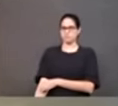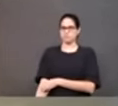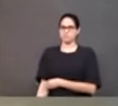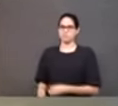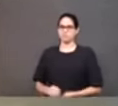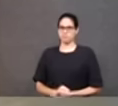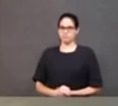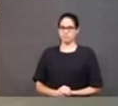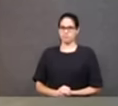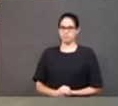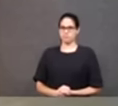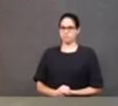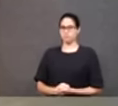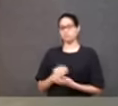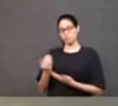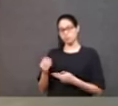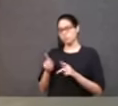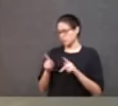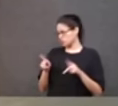Prezado professor Valder,